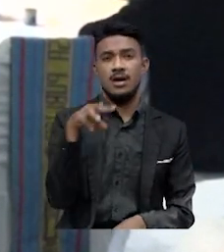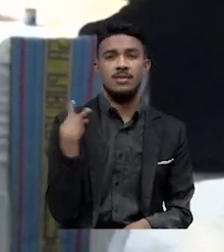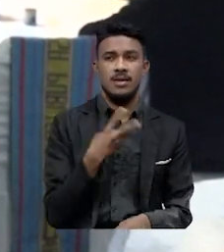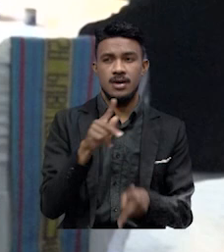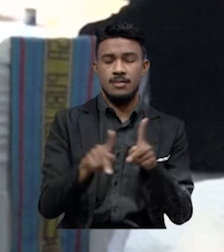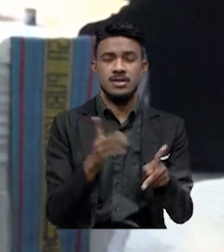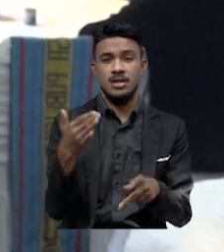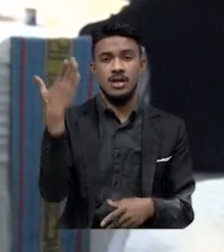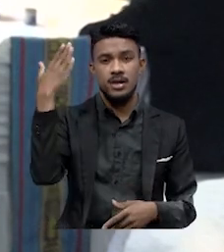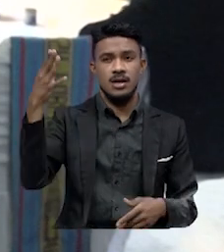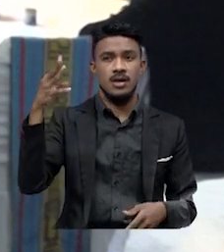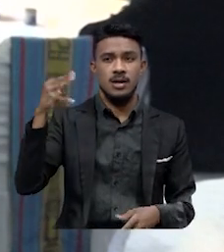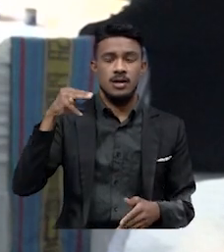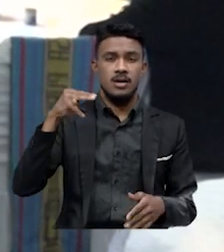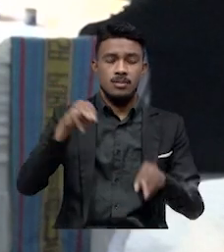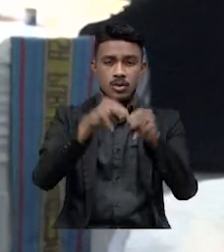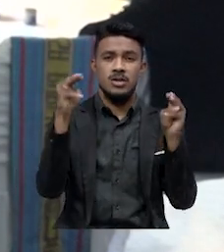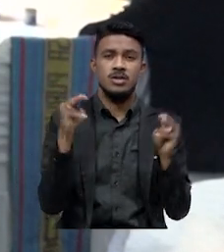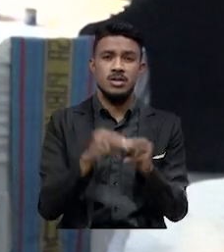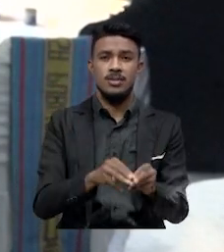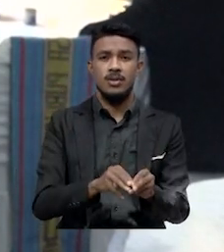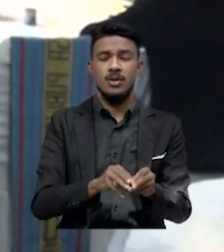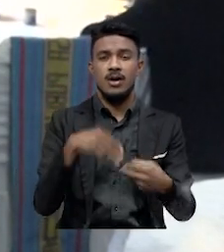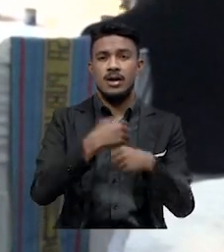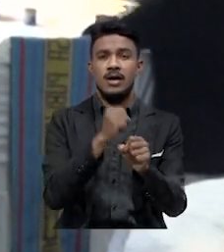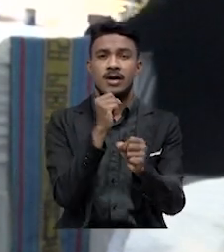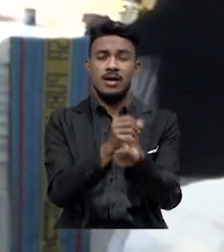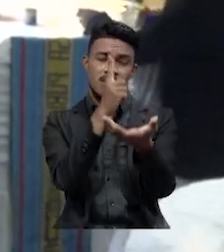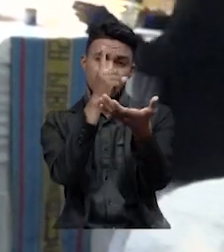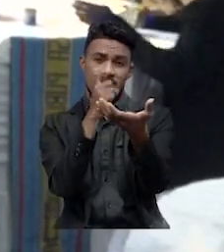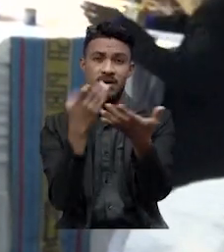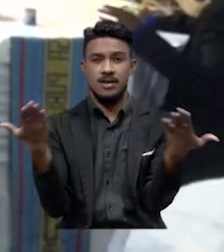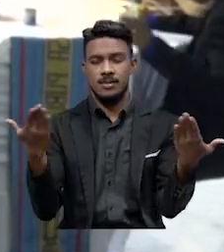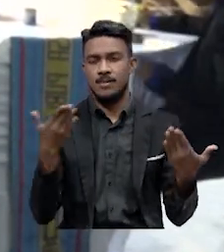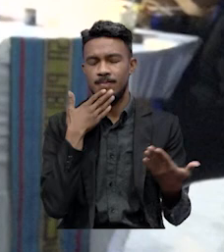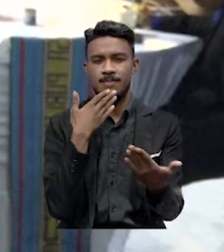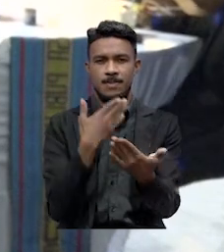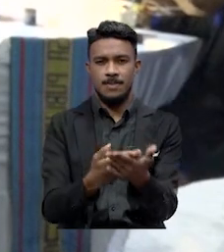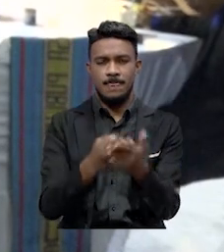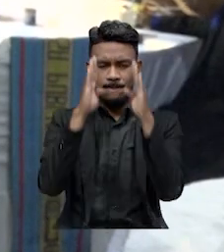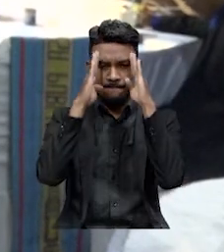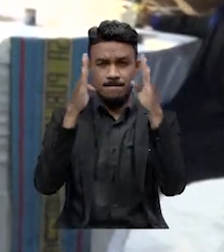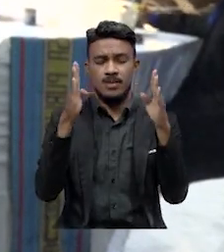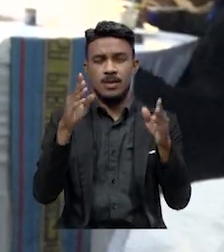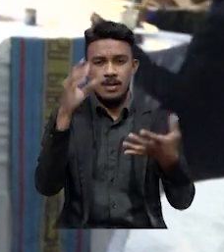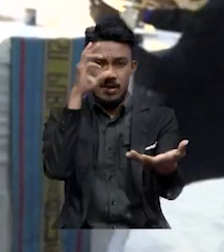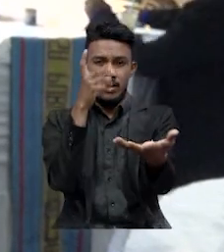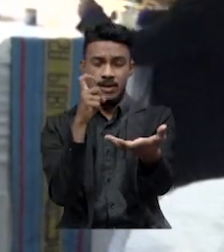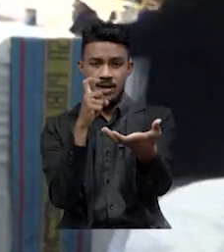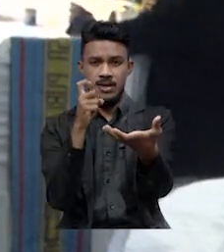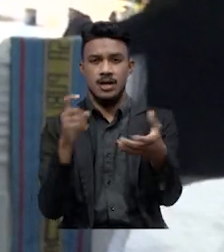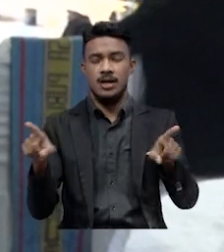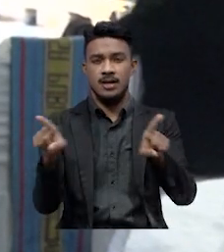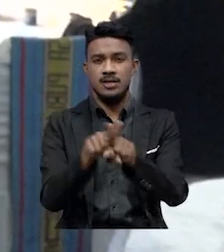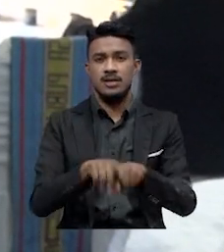e município, a tua bela cara, câmera de bem bacana, nessa profissional. Câmera cidade bem bacana, nessa